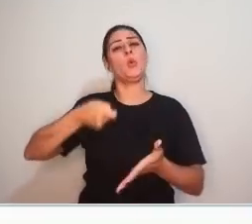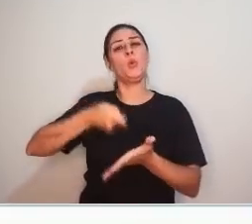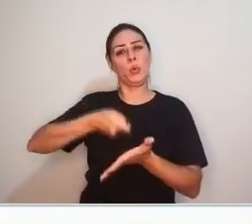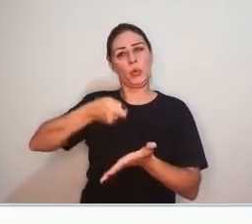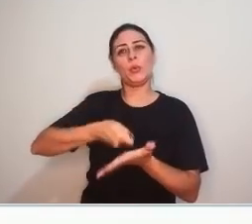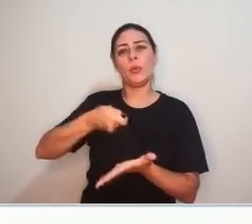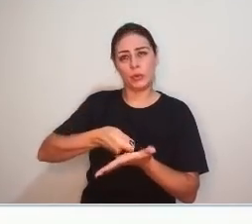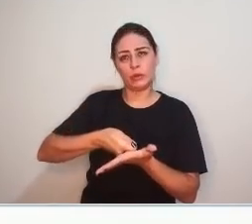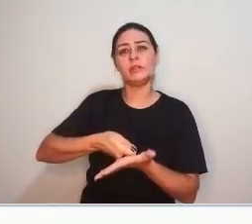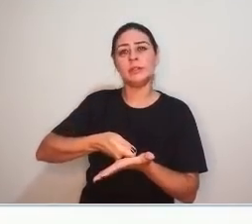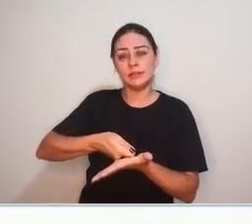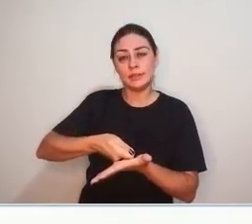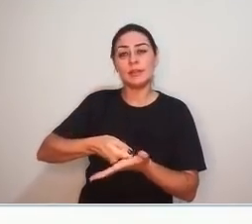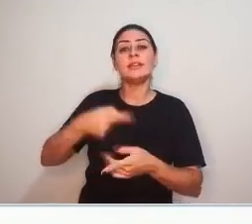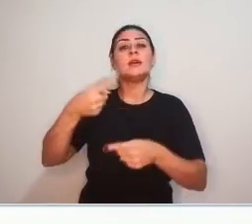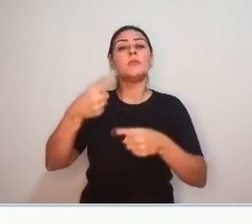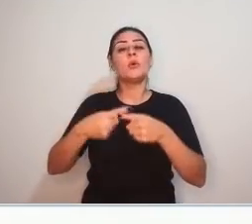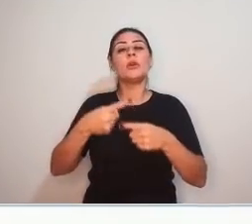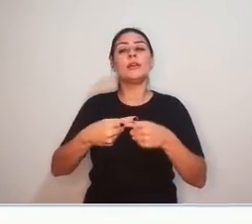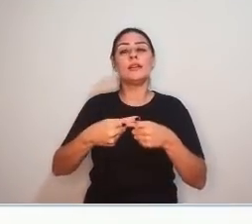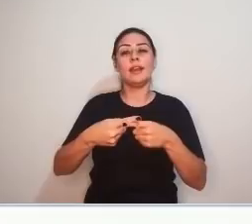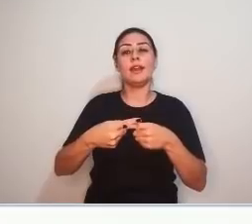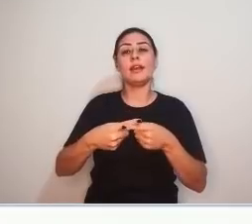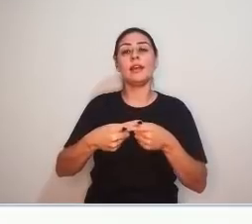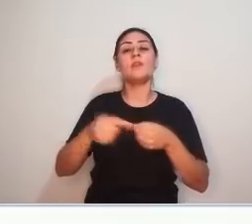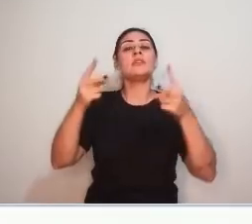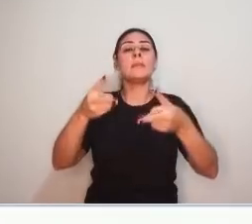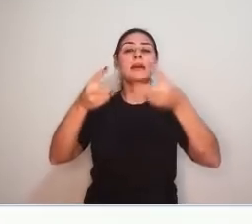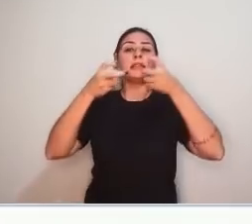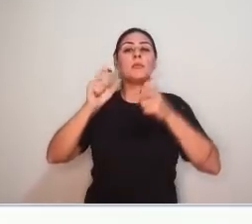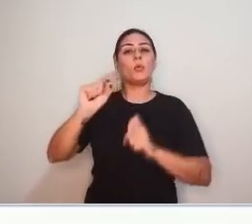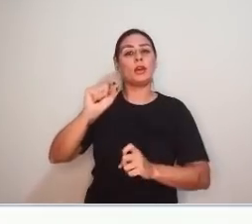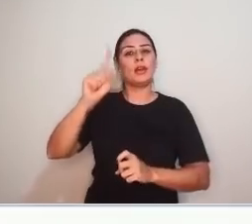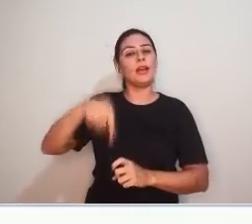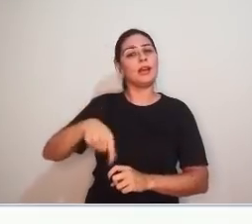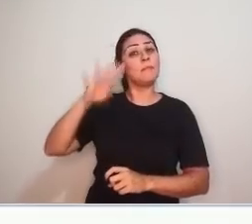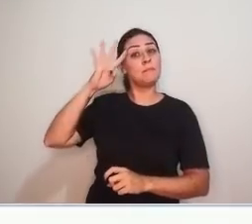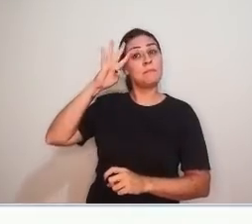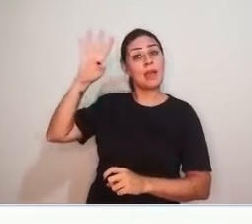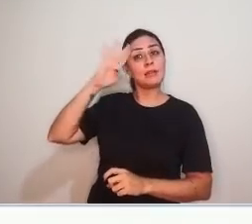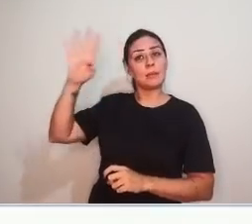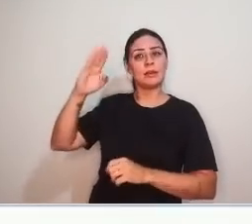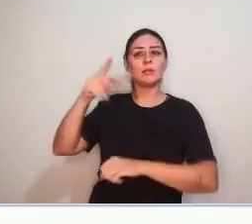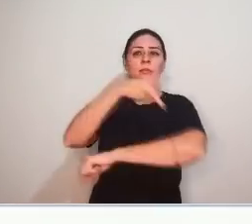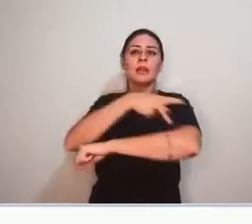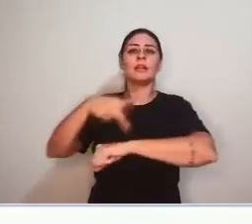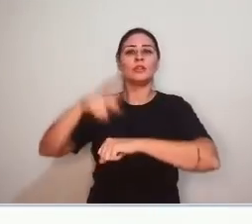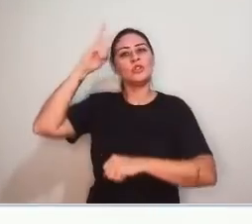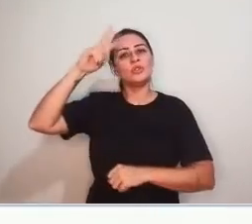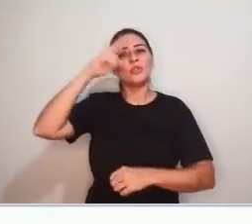ela é requerida, Adriana e Claudineia, porque pressupõe-se, inclusive, né, no